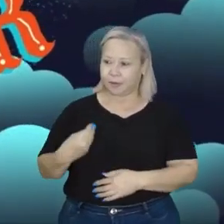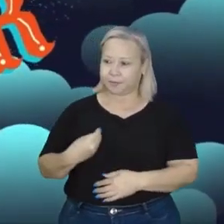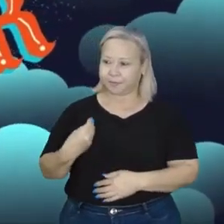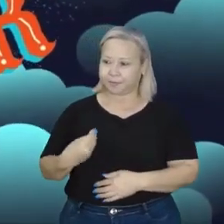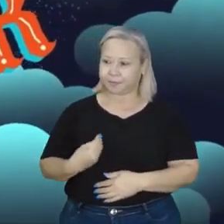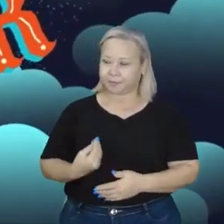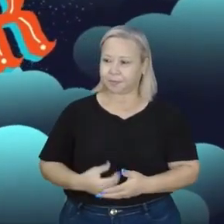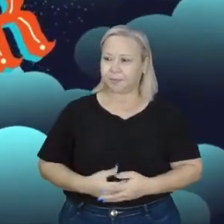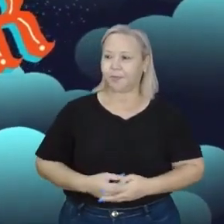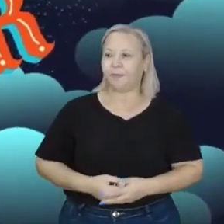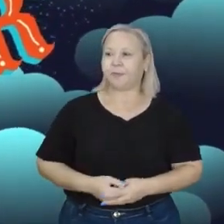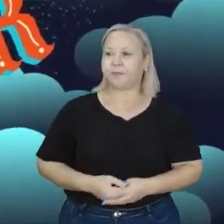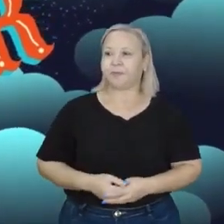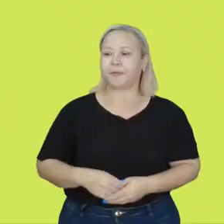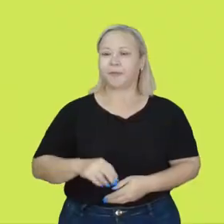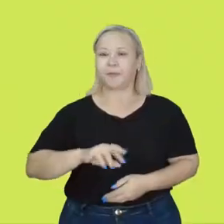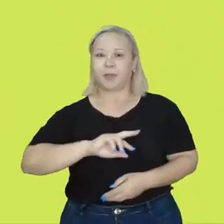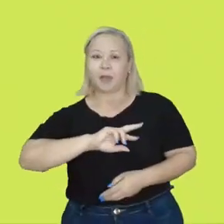viver.